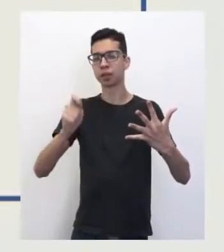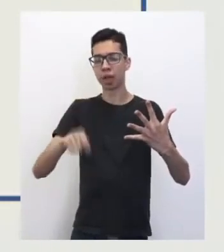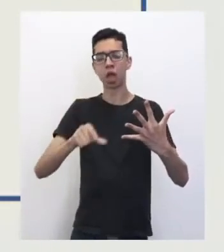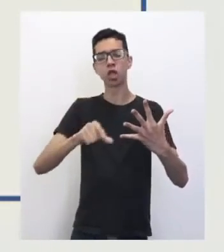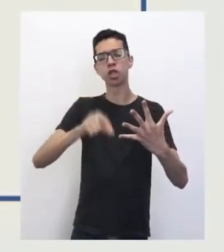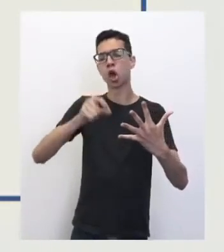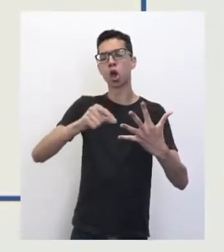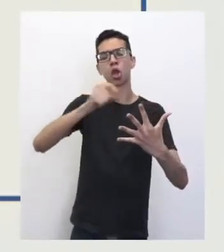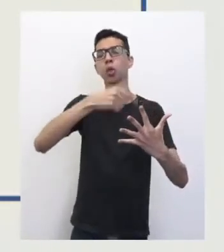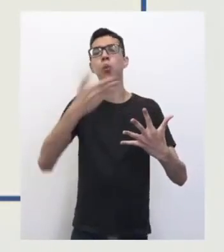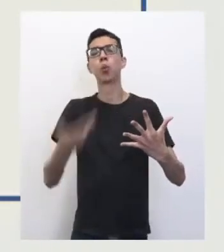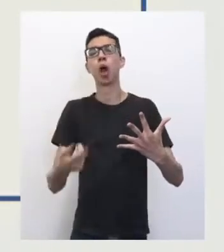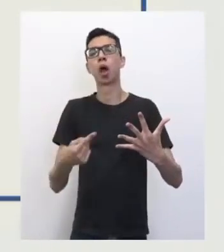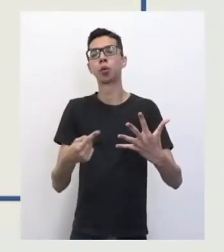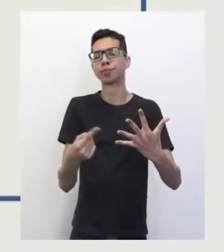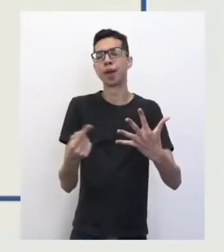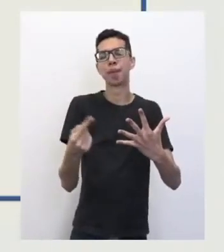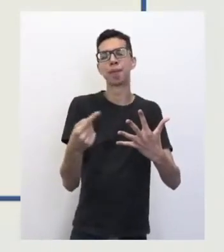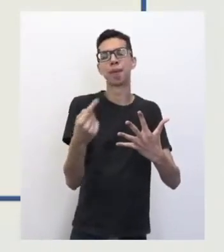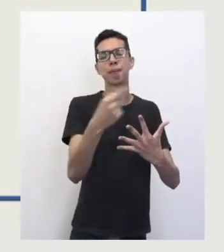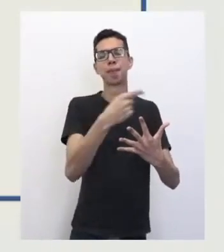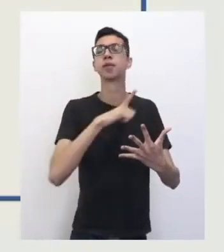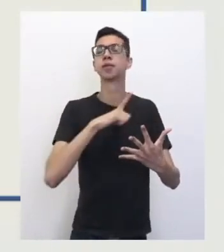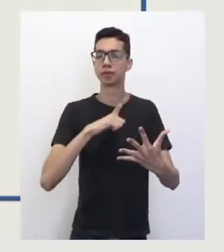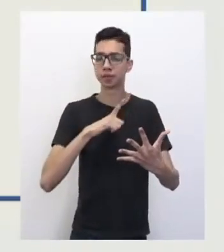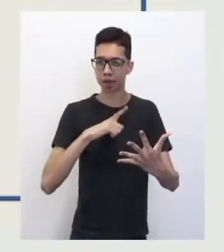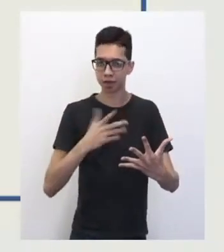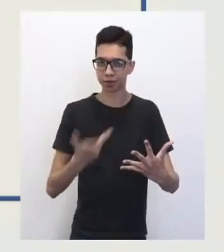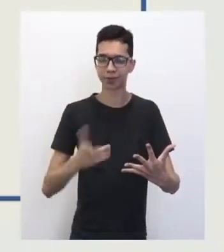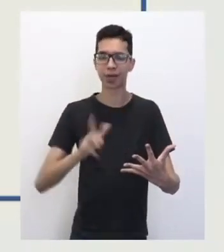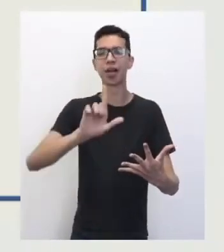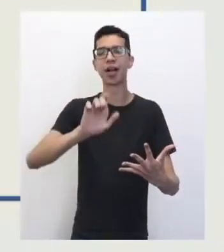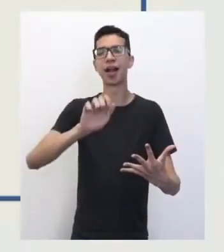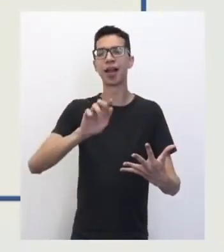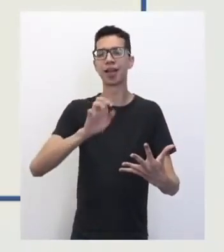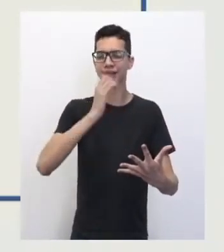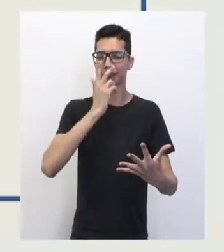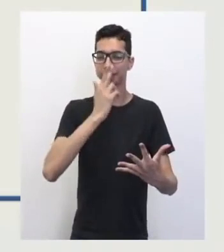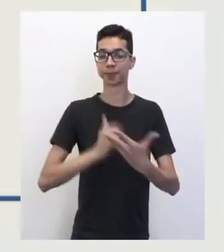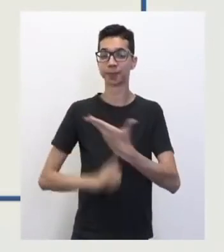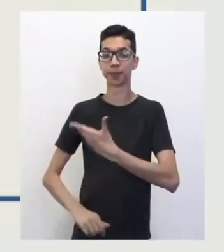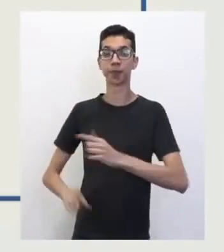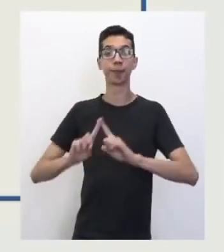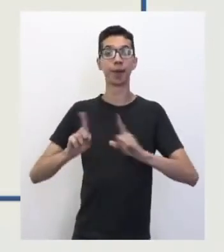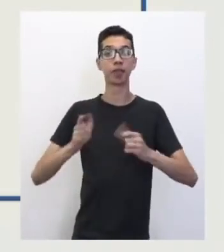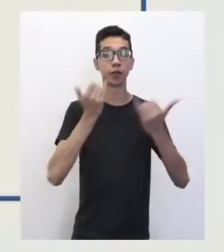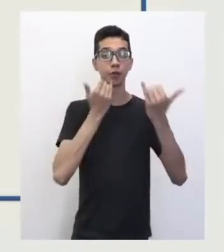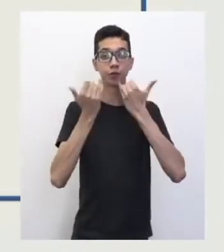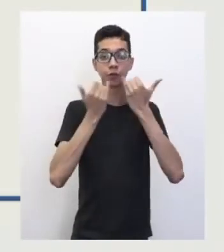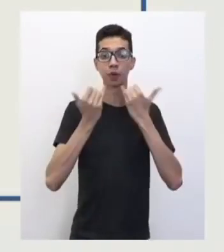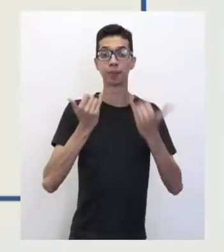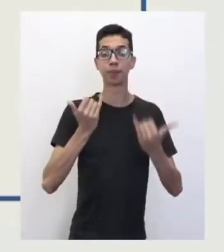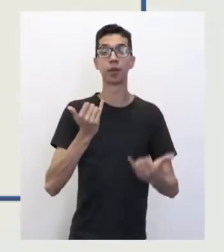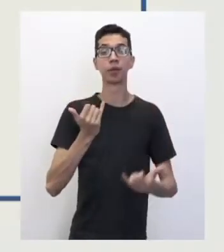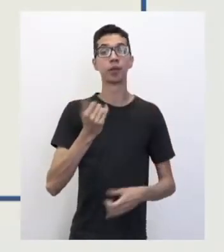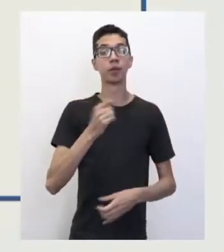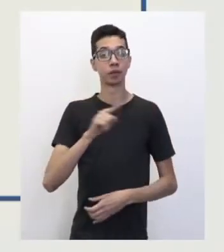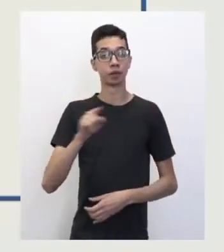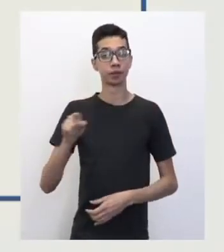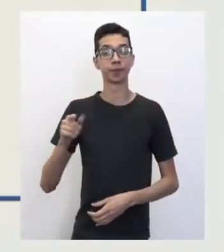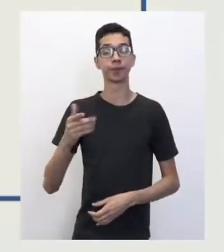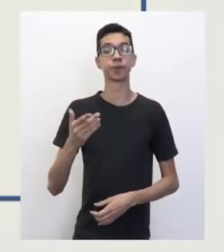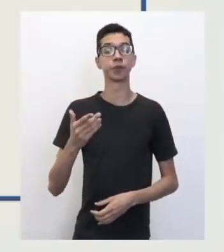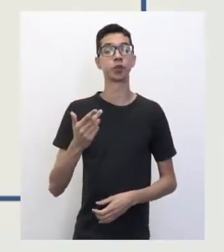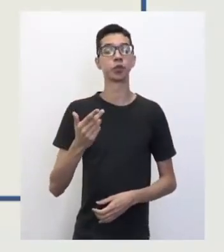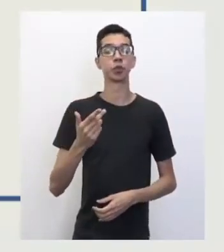marcador que me traz assim, uma informação que a gente não pode refutar, né? Então, a gente não há como